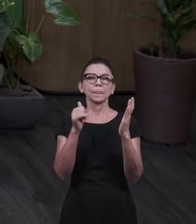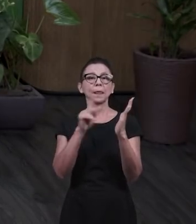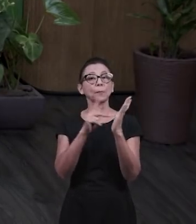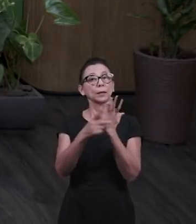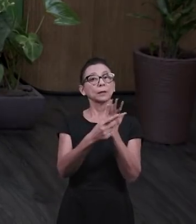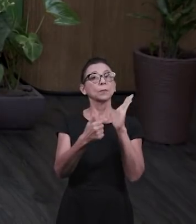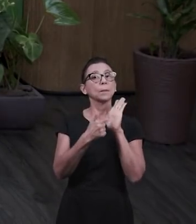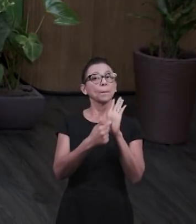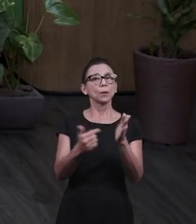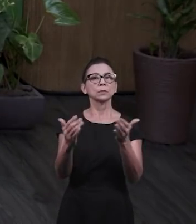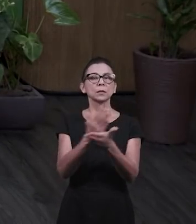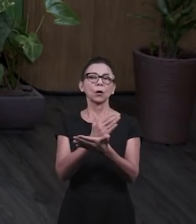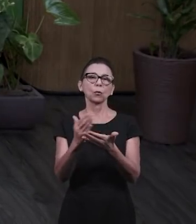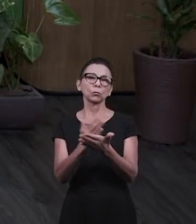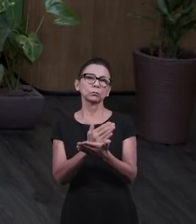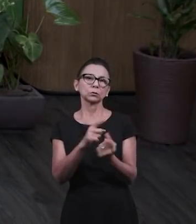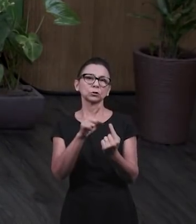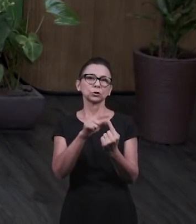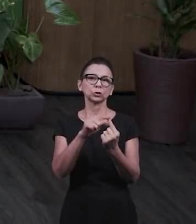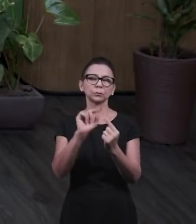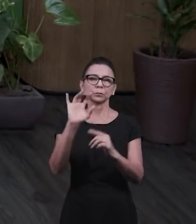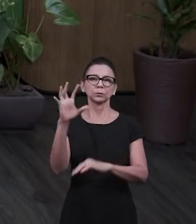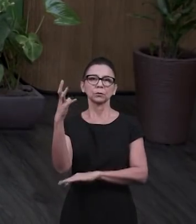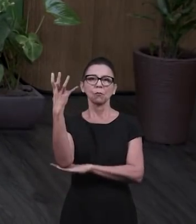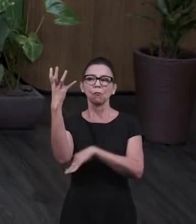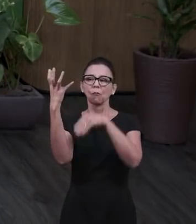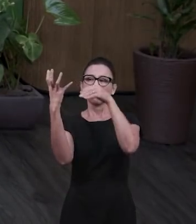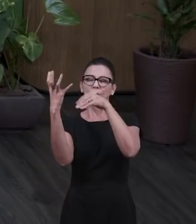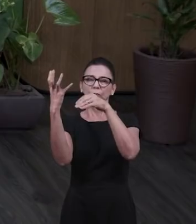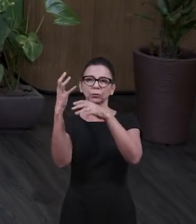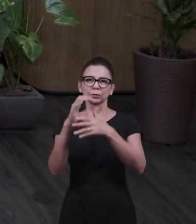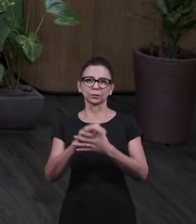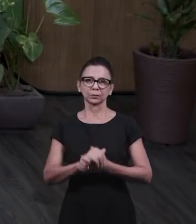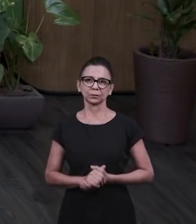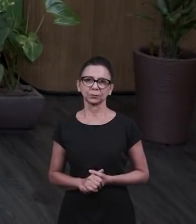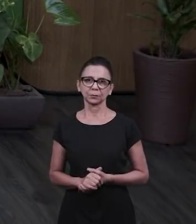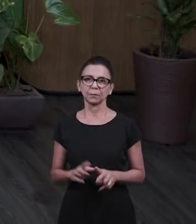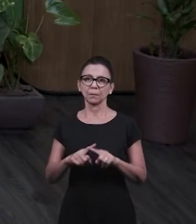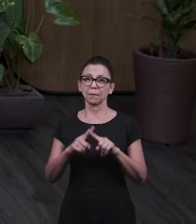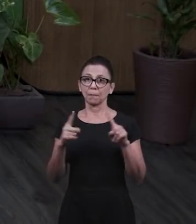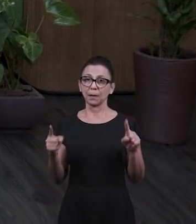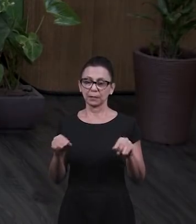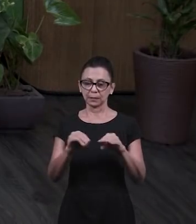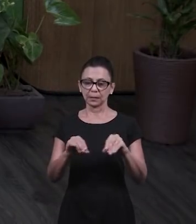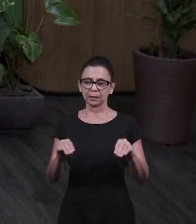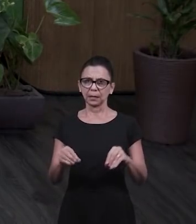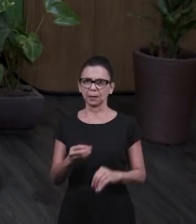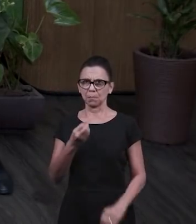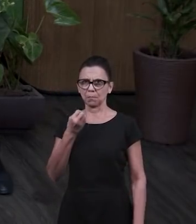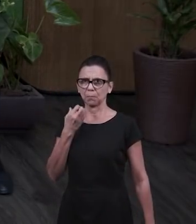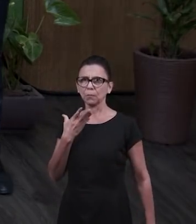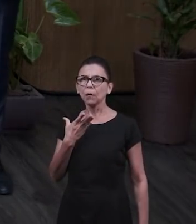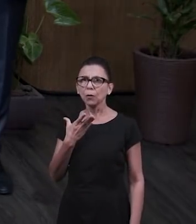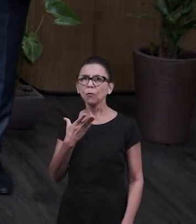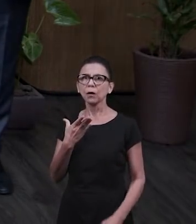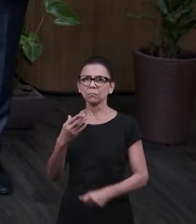fato é o seguinte: a semente na boa terra sempre frutifica, sempre dá fruto. Sobre a